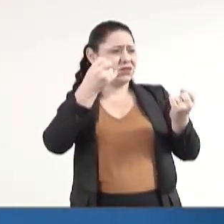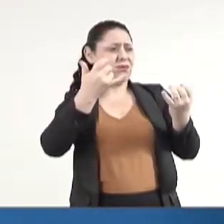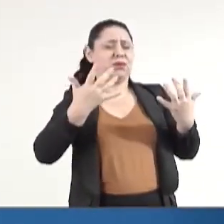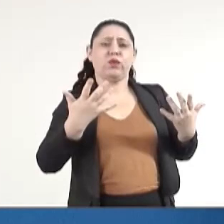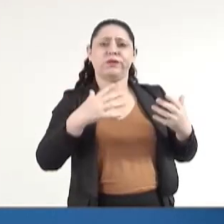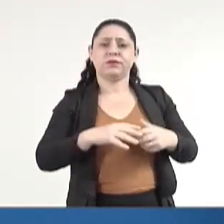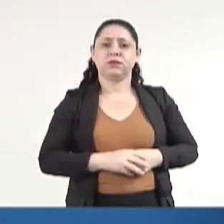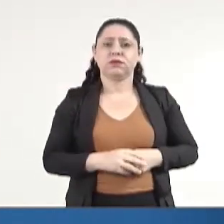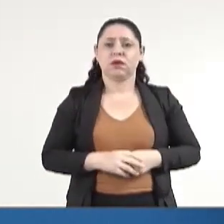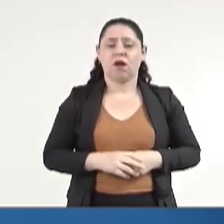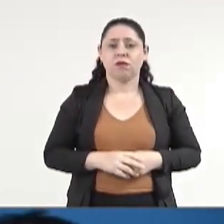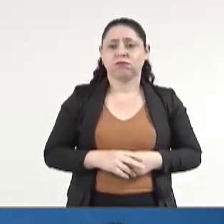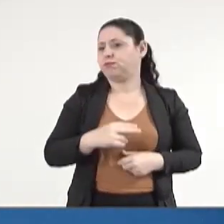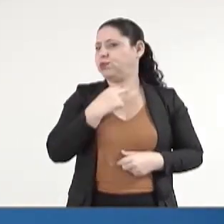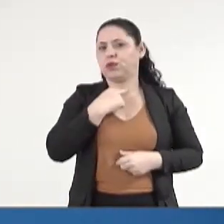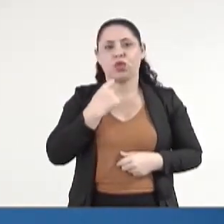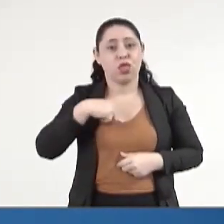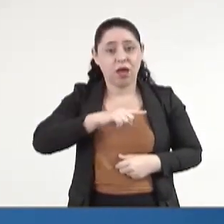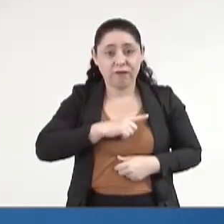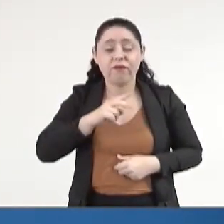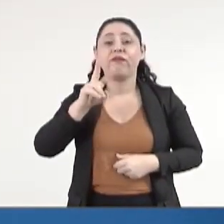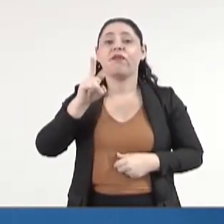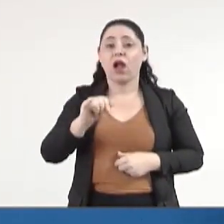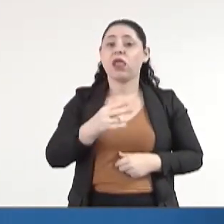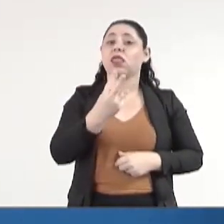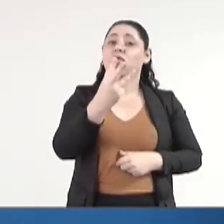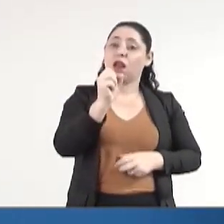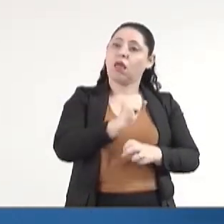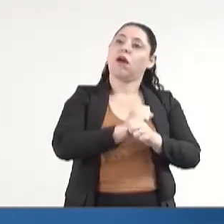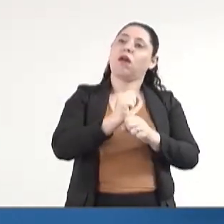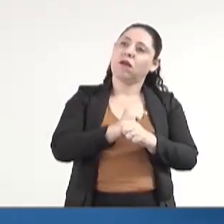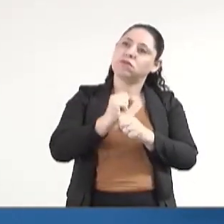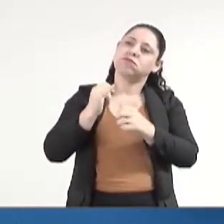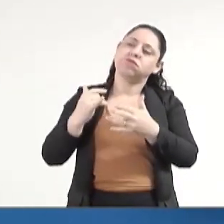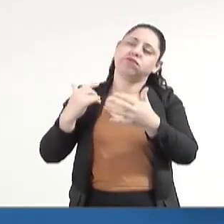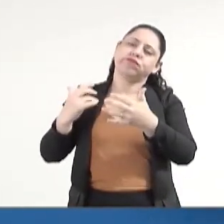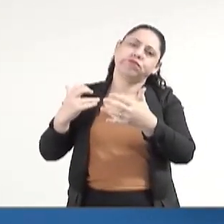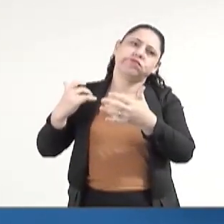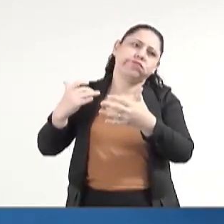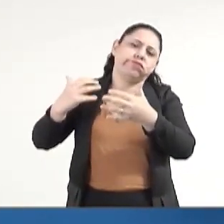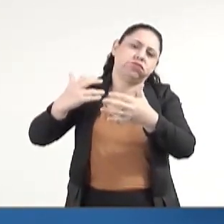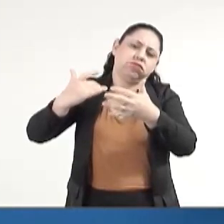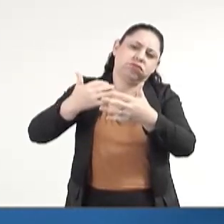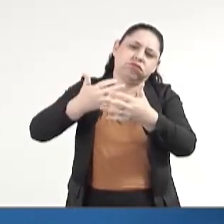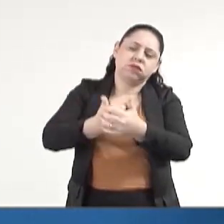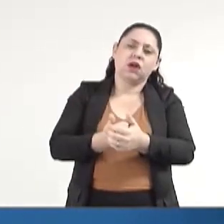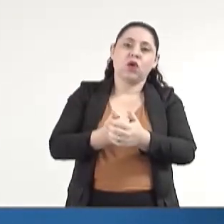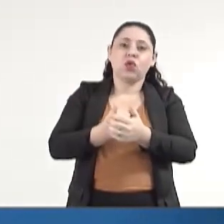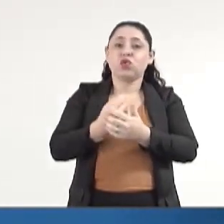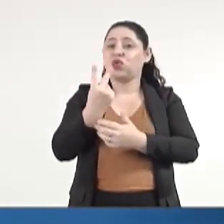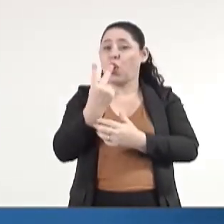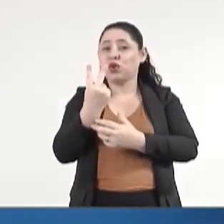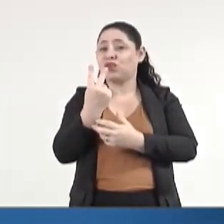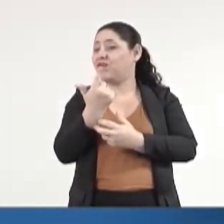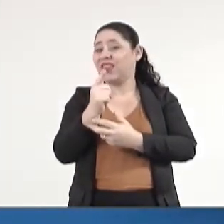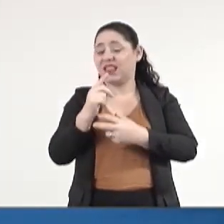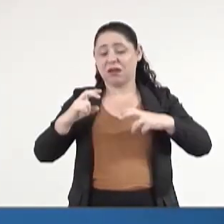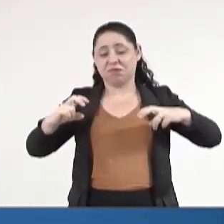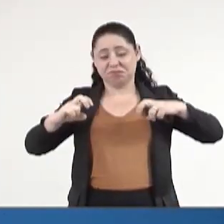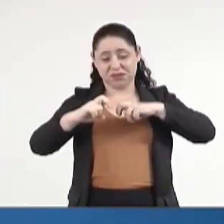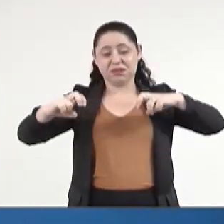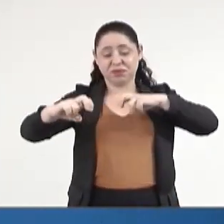Achioca falou. Não é possível que a gente vai ficar mais 30 anos sem a duplicação